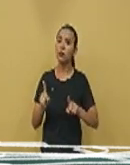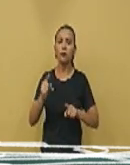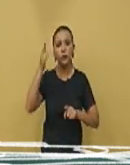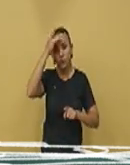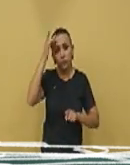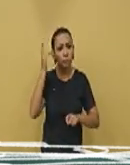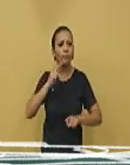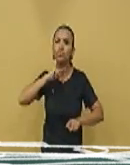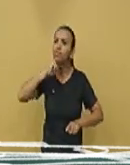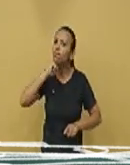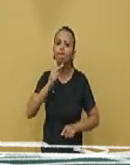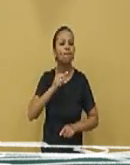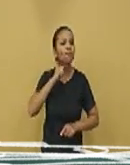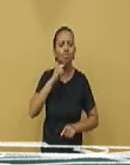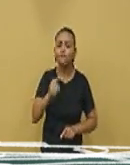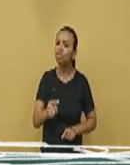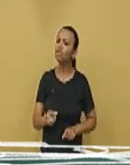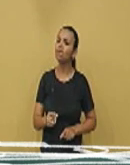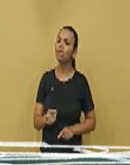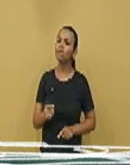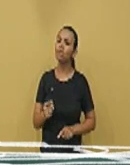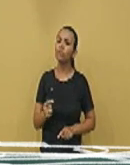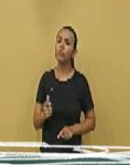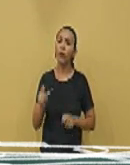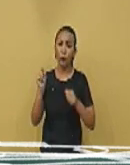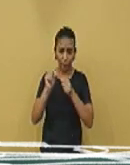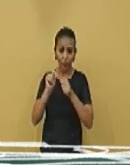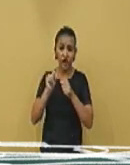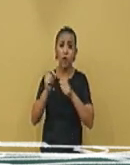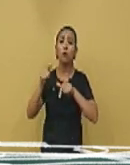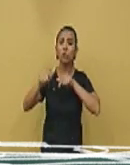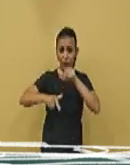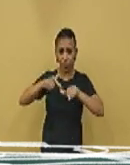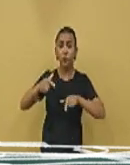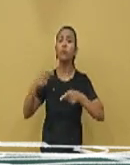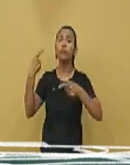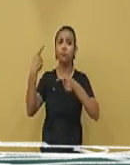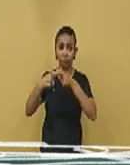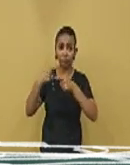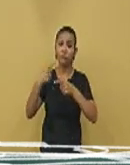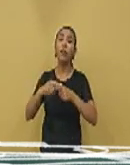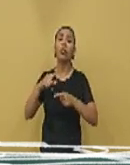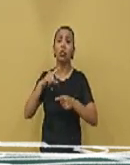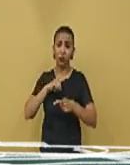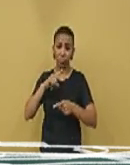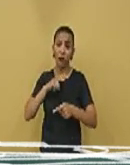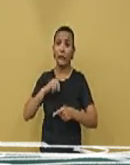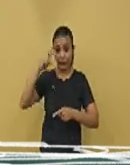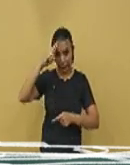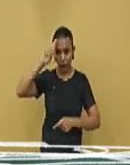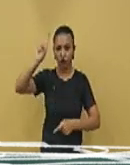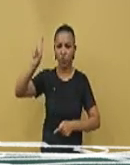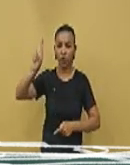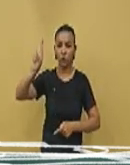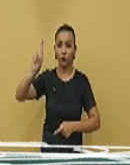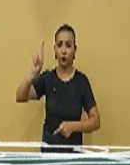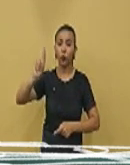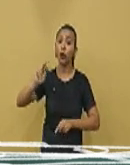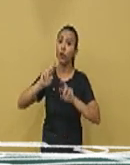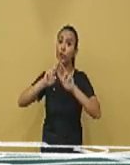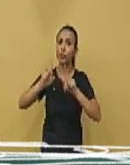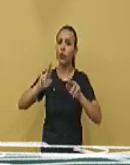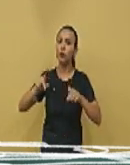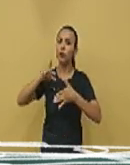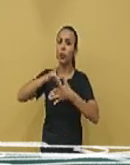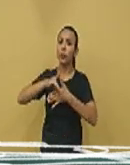conseguem, né, a cumprir com as suas atribuições justamente por termos chefes e não líderes.